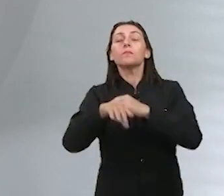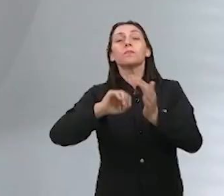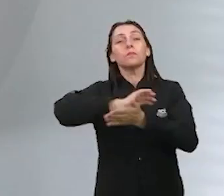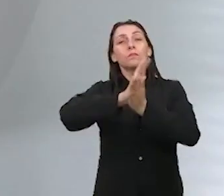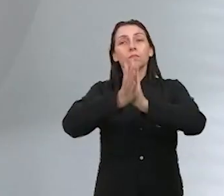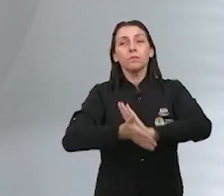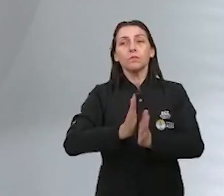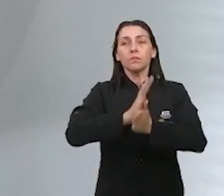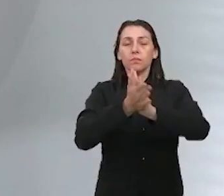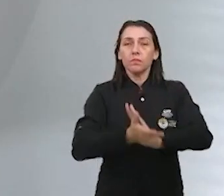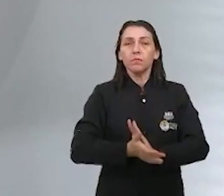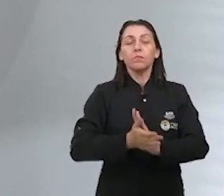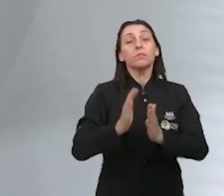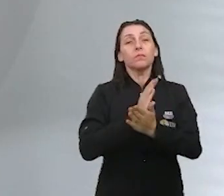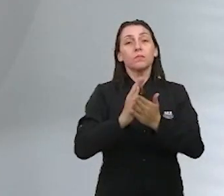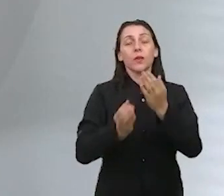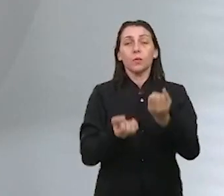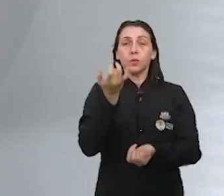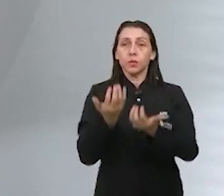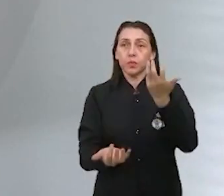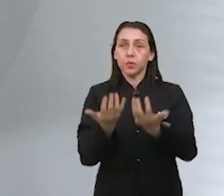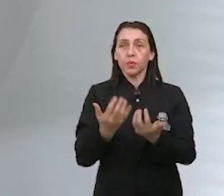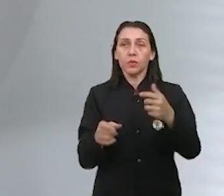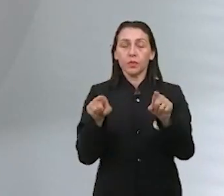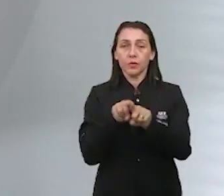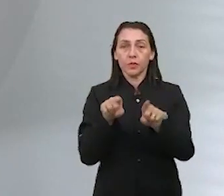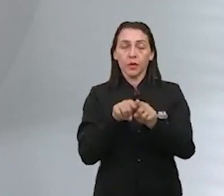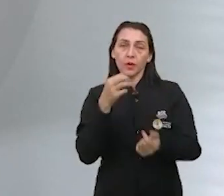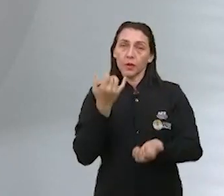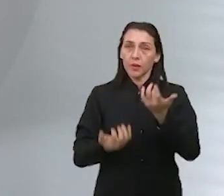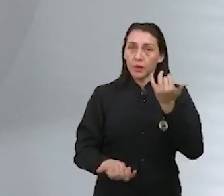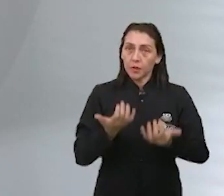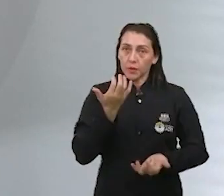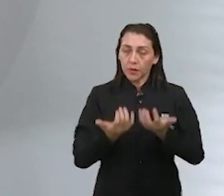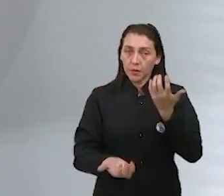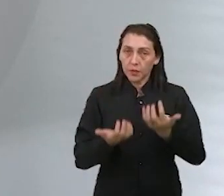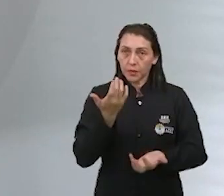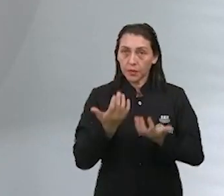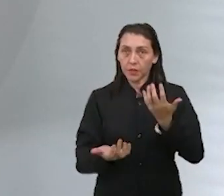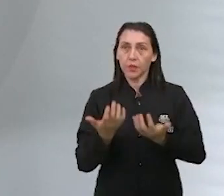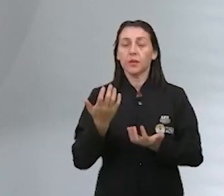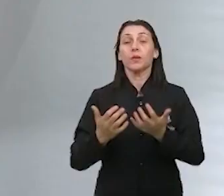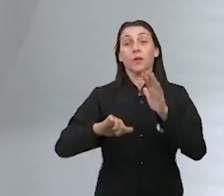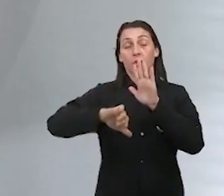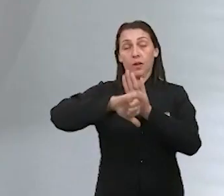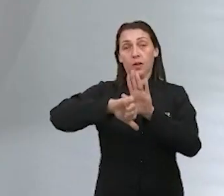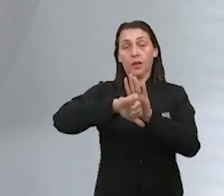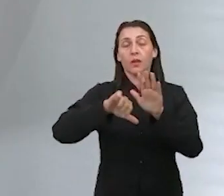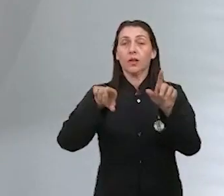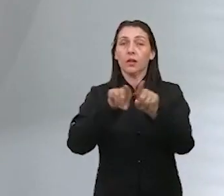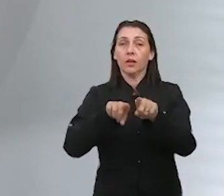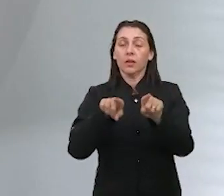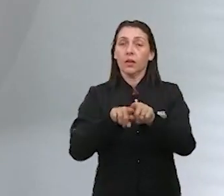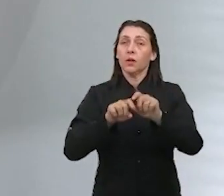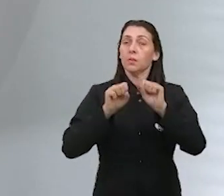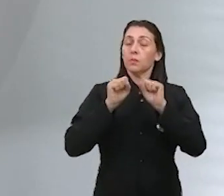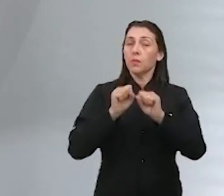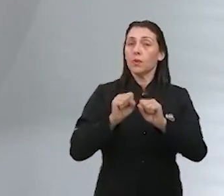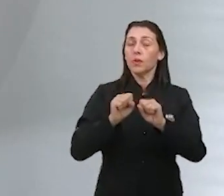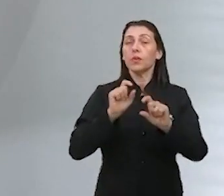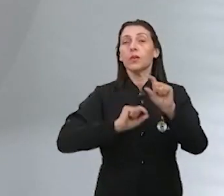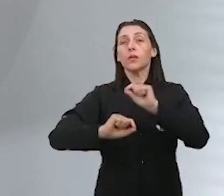em alguns casos por incêndios, às vezes incêndios criminosos, outras vezes até pode ser